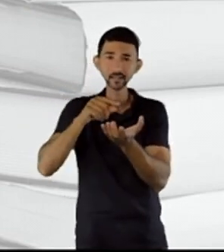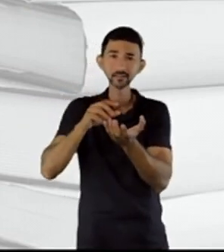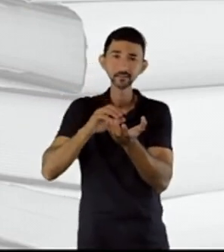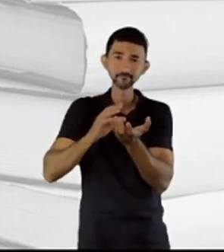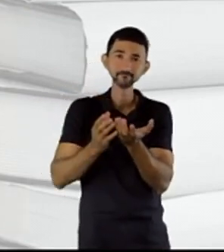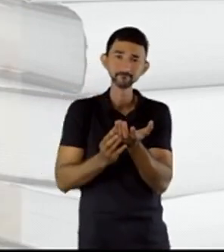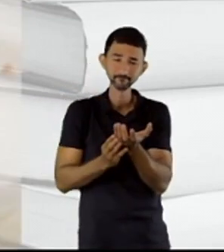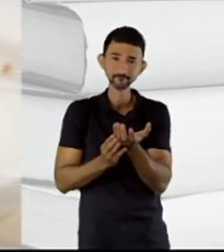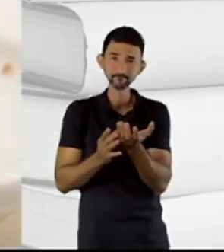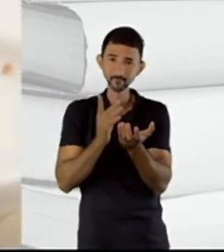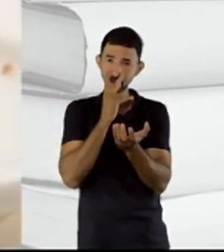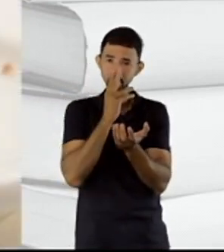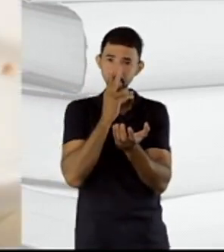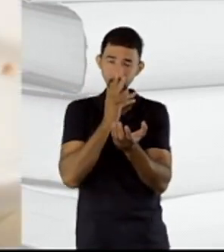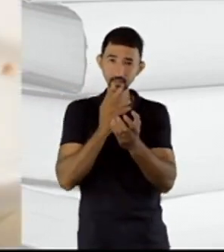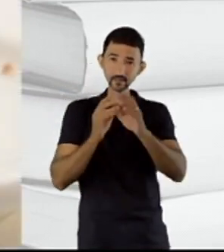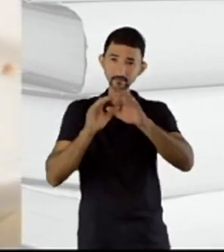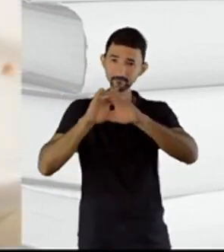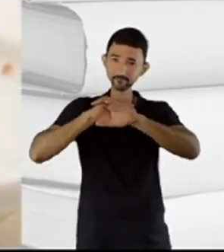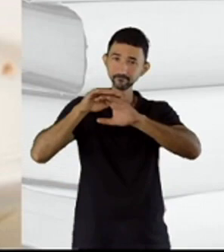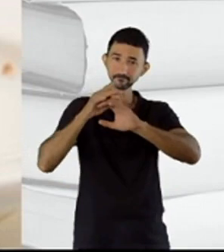algo semelhante com